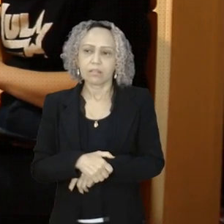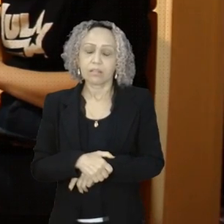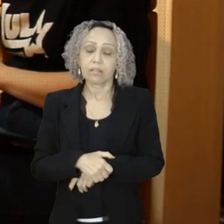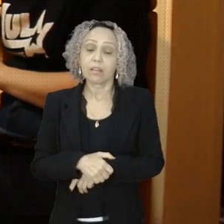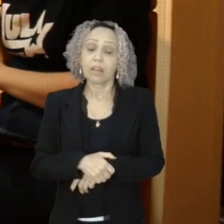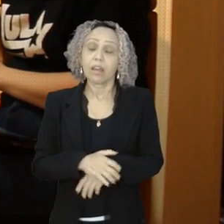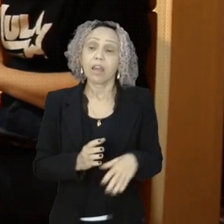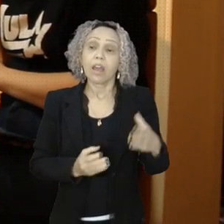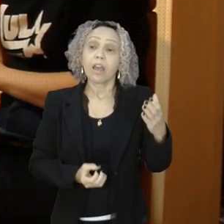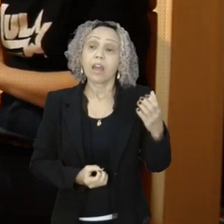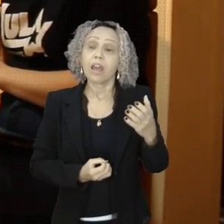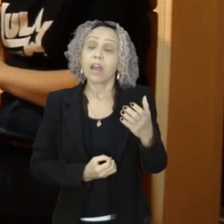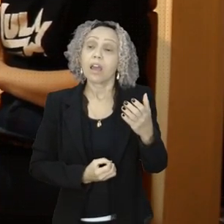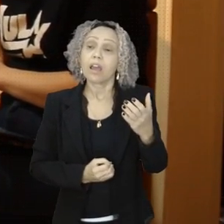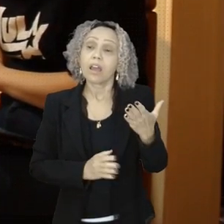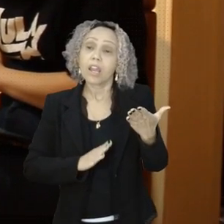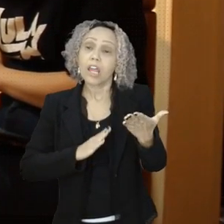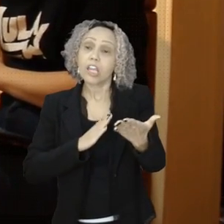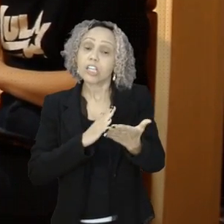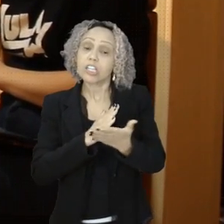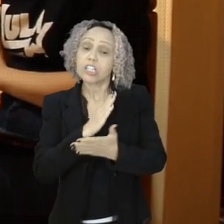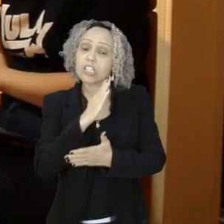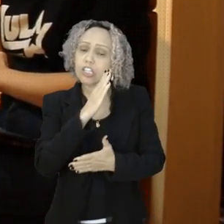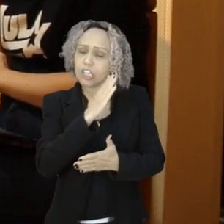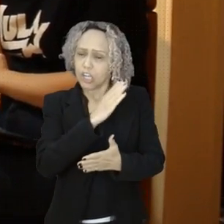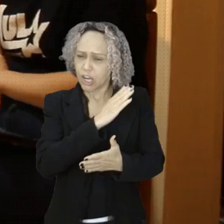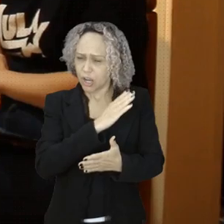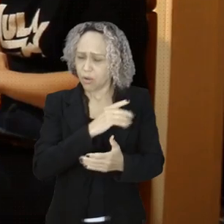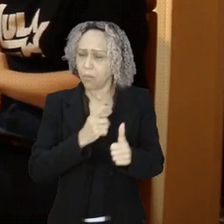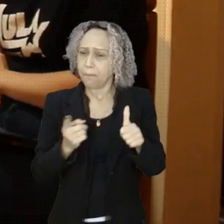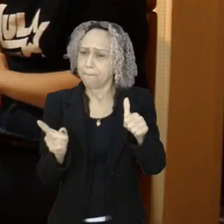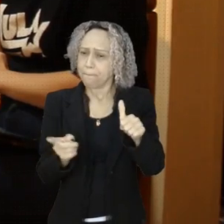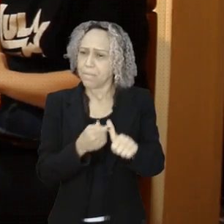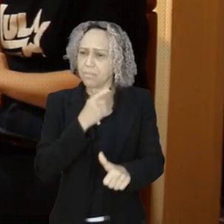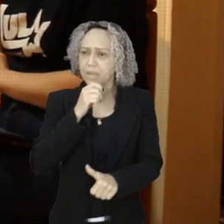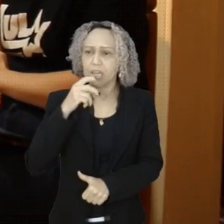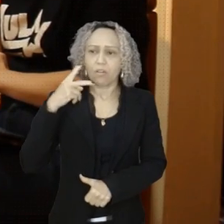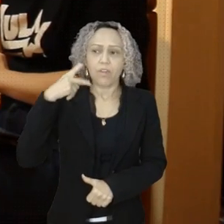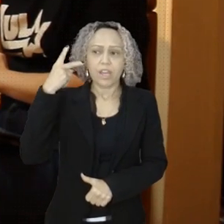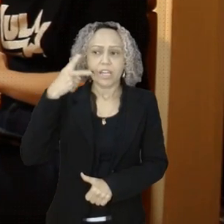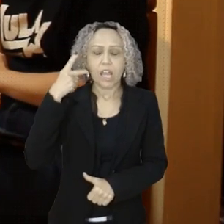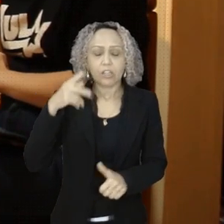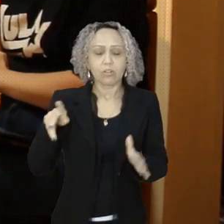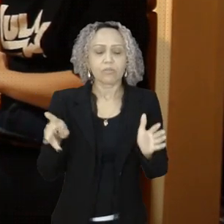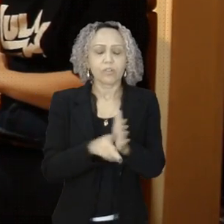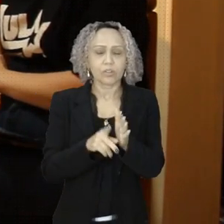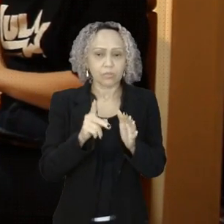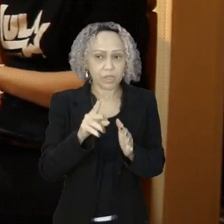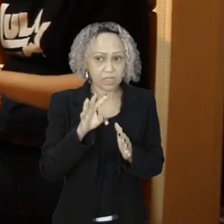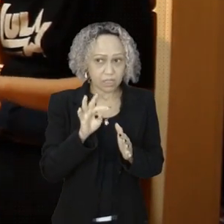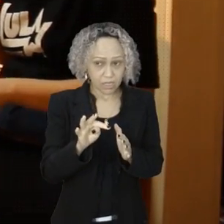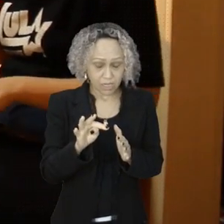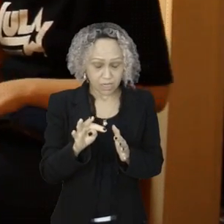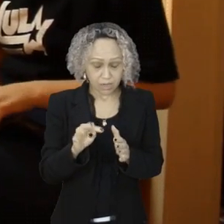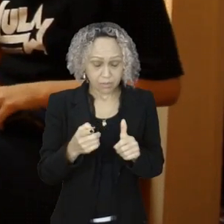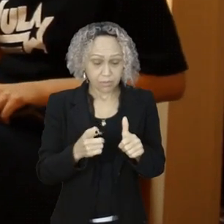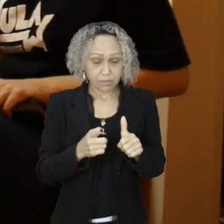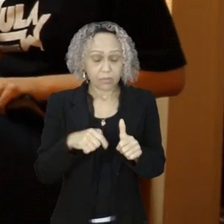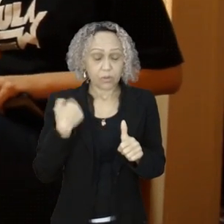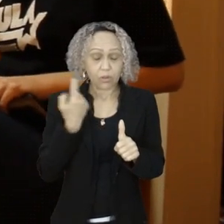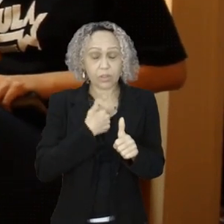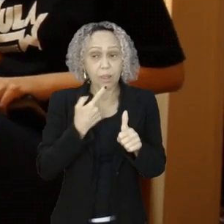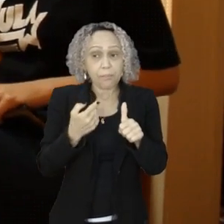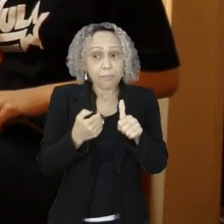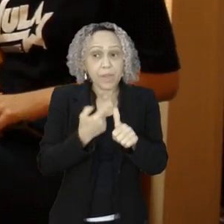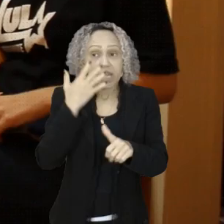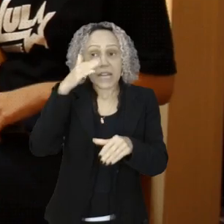elegeu primeiro vereadores, né? Ah, é verdade. É, elegeu primeiro vereadores. A primeira eleição nossa do PT